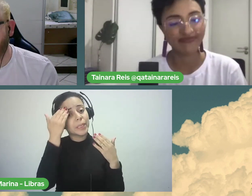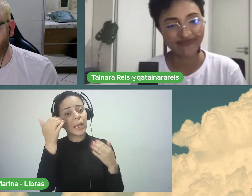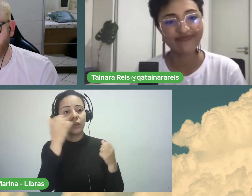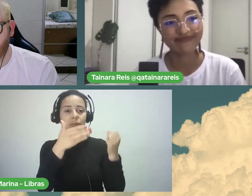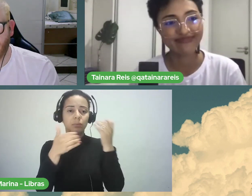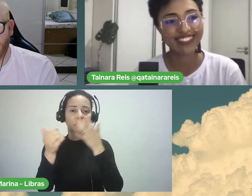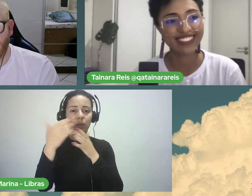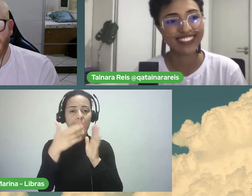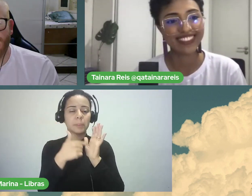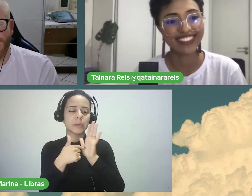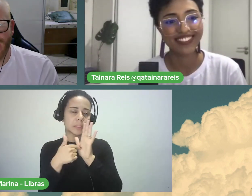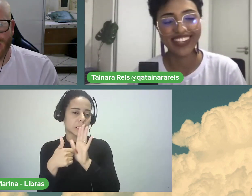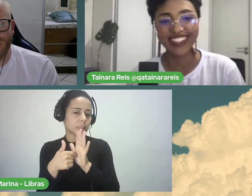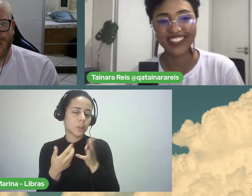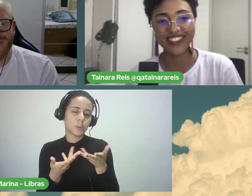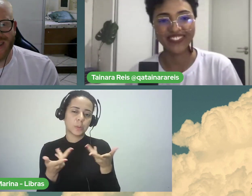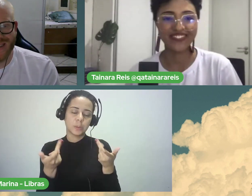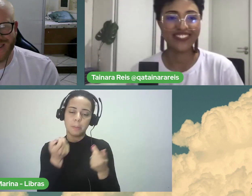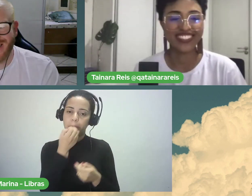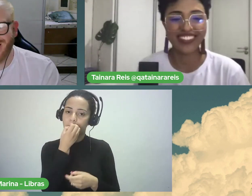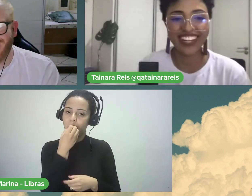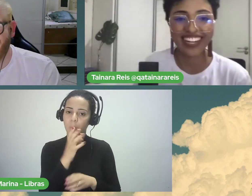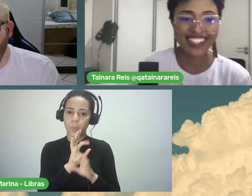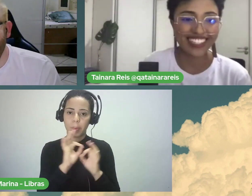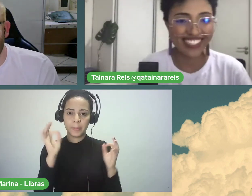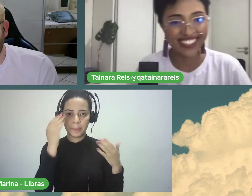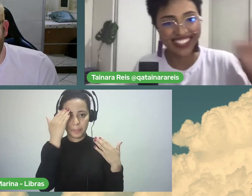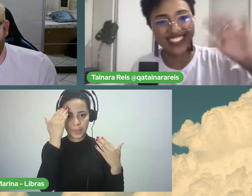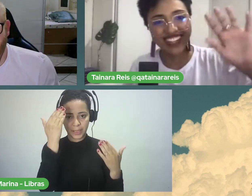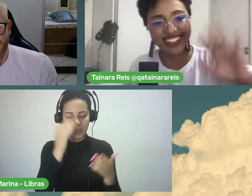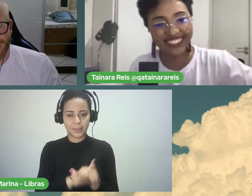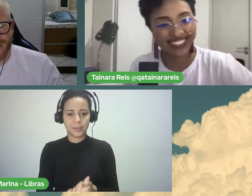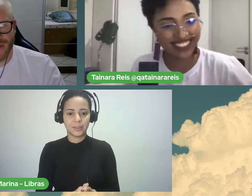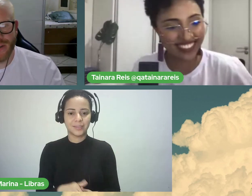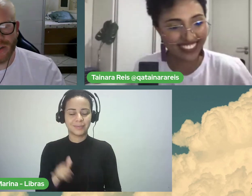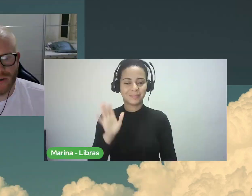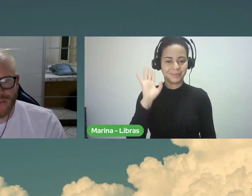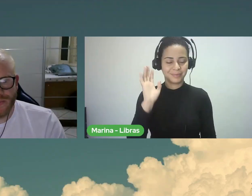demais também da apresentação. Obrigado, Valeu. parabéns. Eu que agradeço. Tchau, tchau. Tchau.